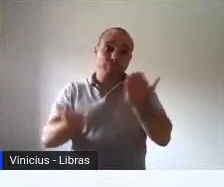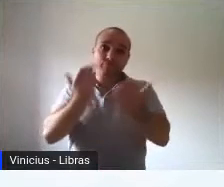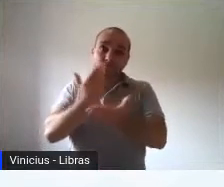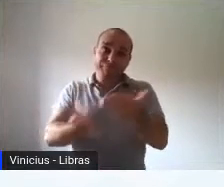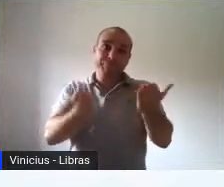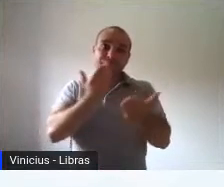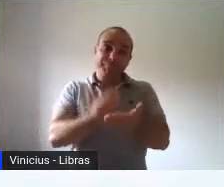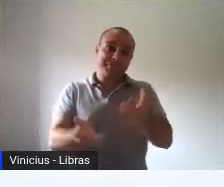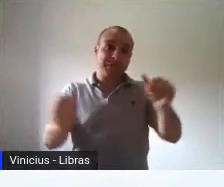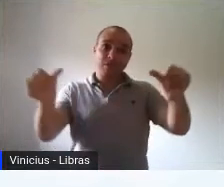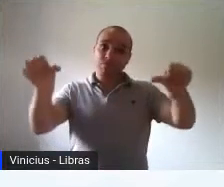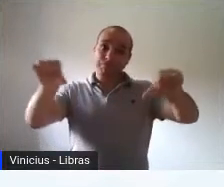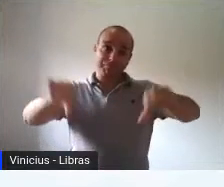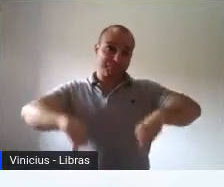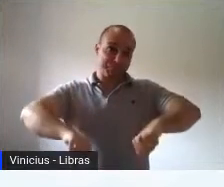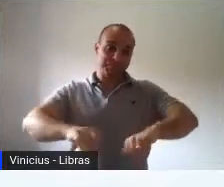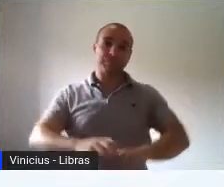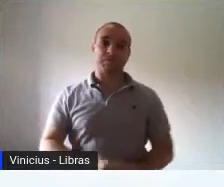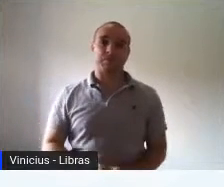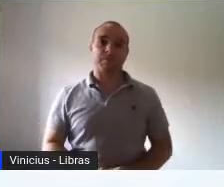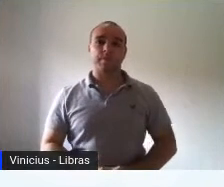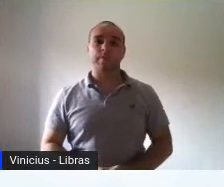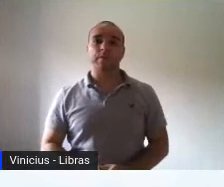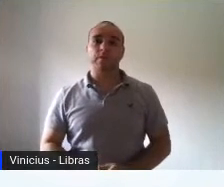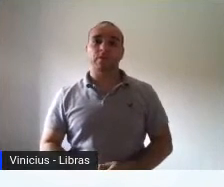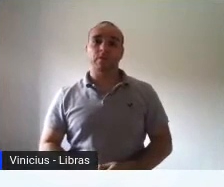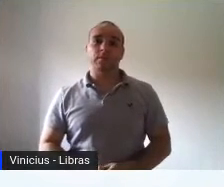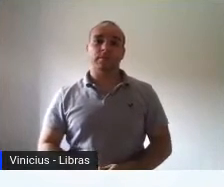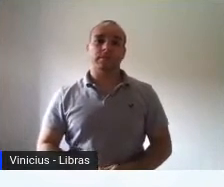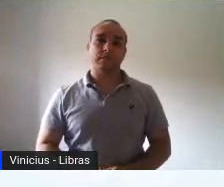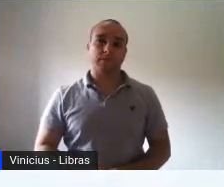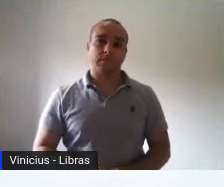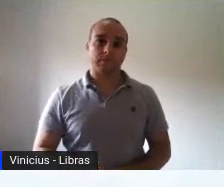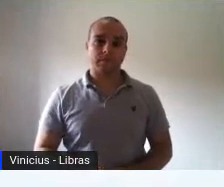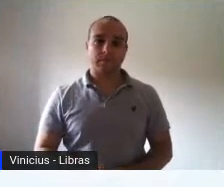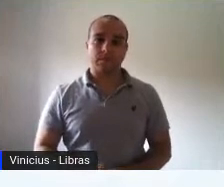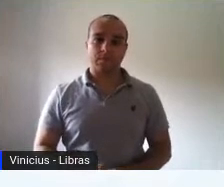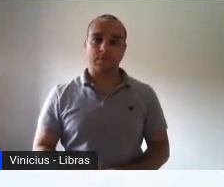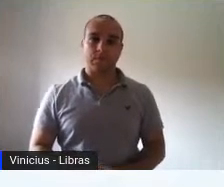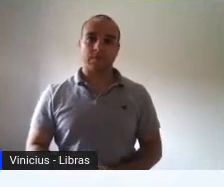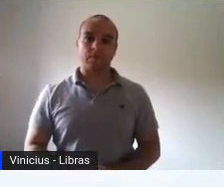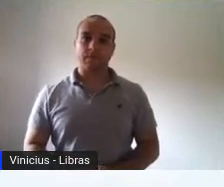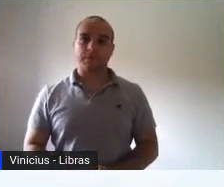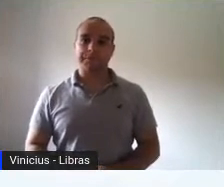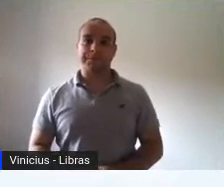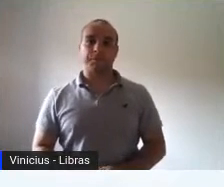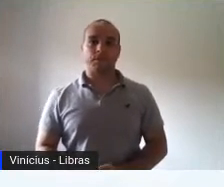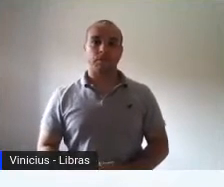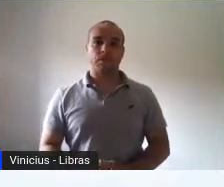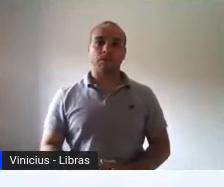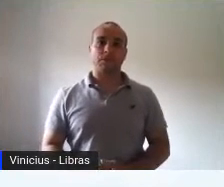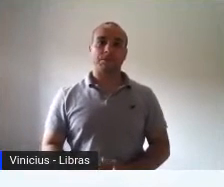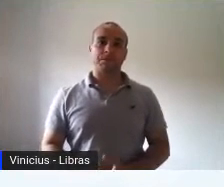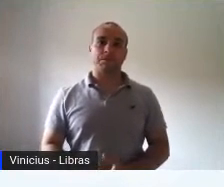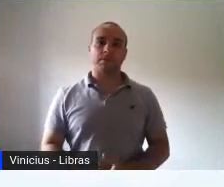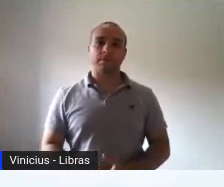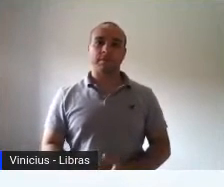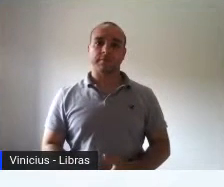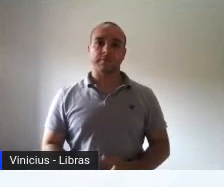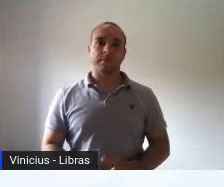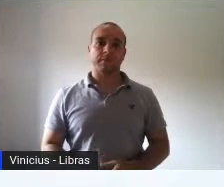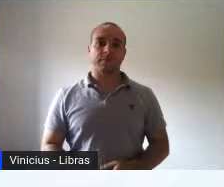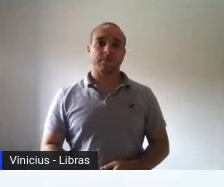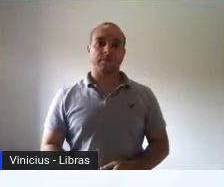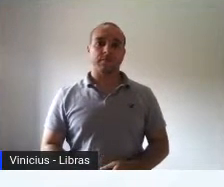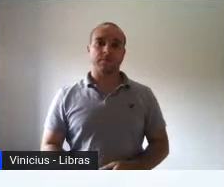tem que ficar atento no que está acontecendo no país, lutar, resistir, tentar garantir nossos direitos e, da medida do